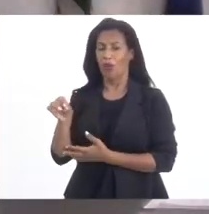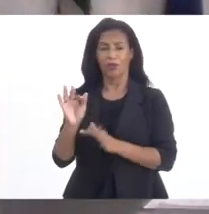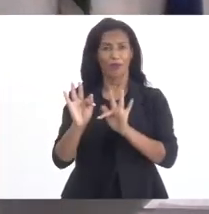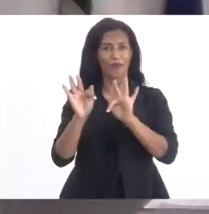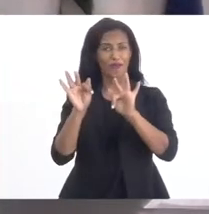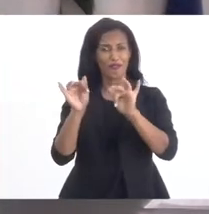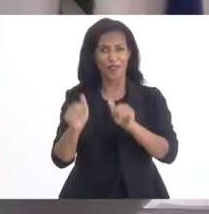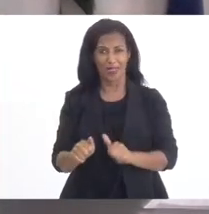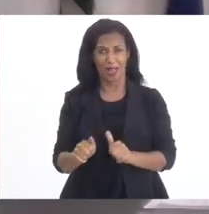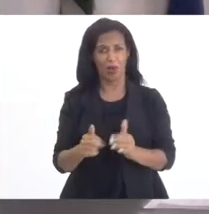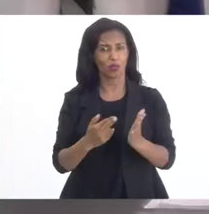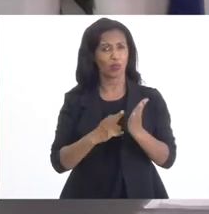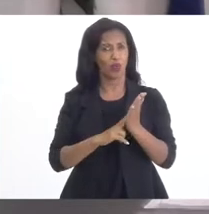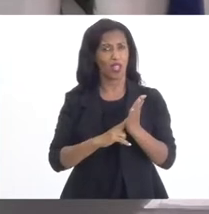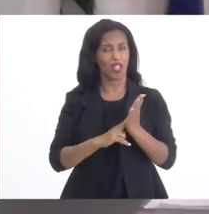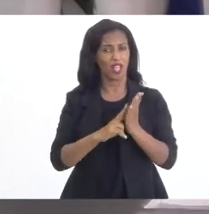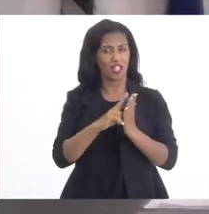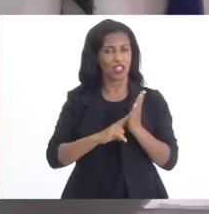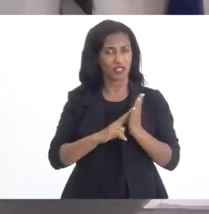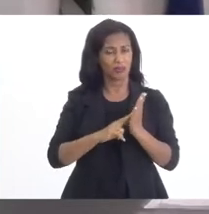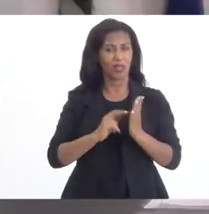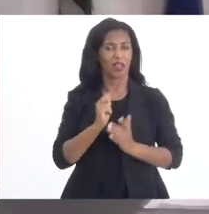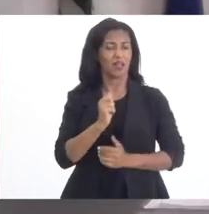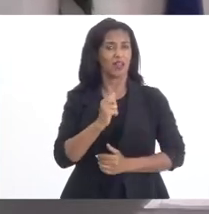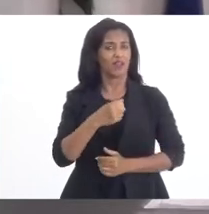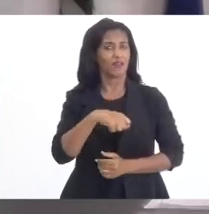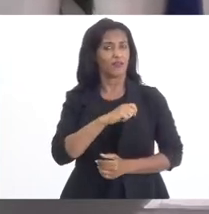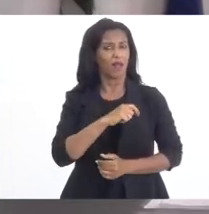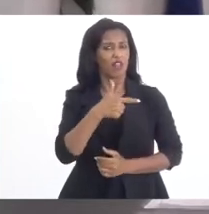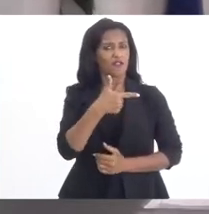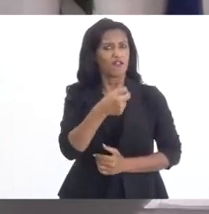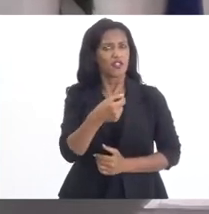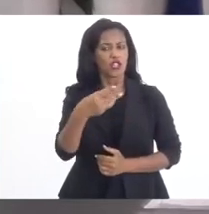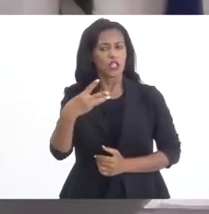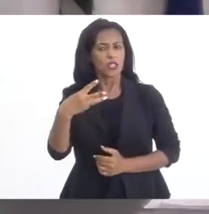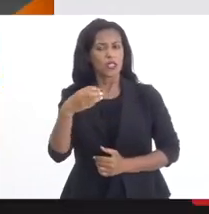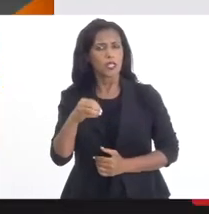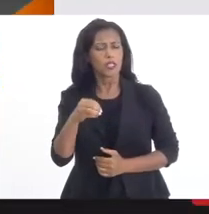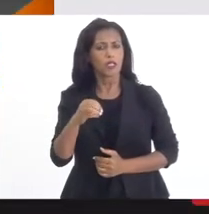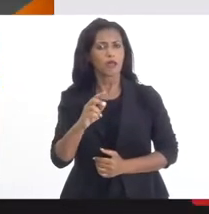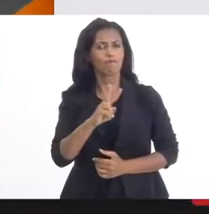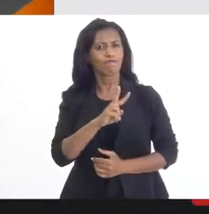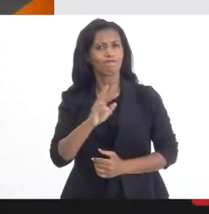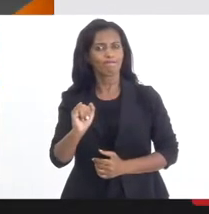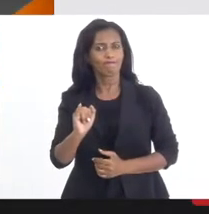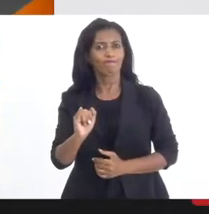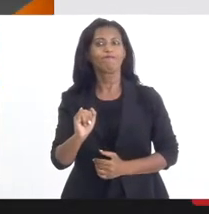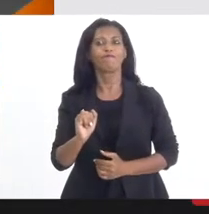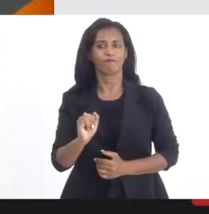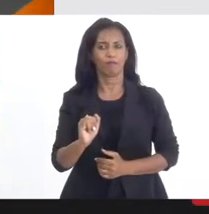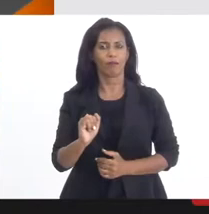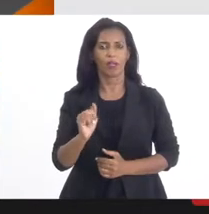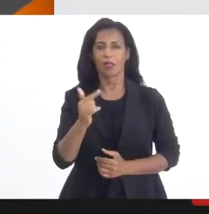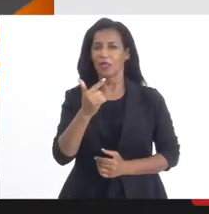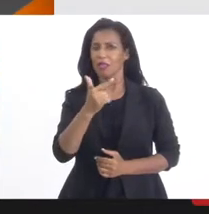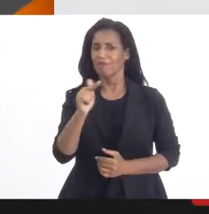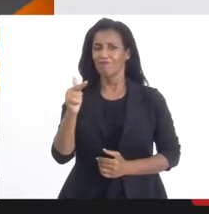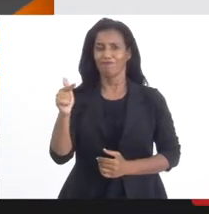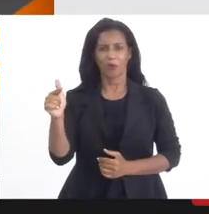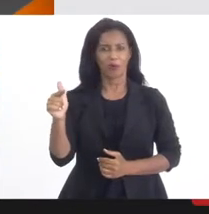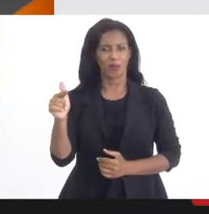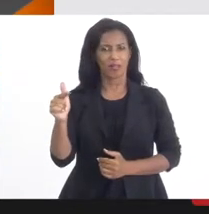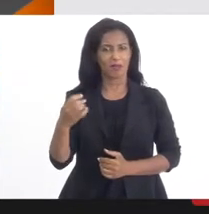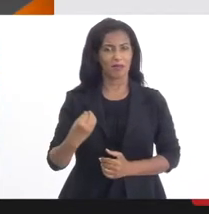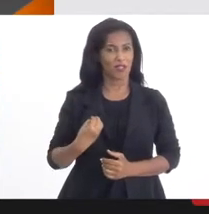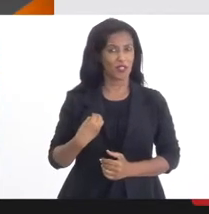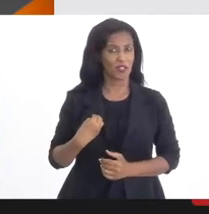do regime de recuperação fiscal em 2030, corre o sério risco de não existir mais